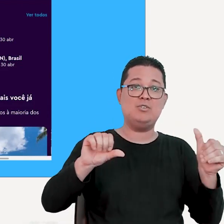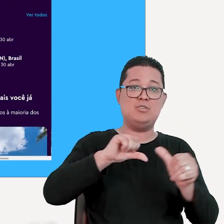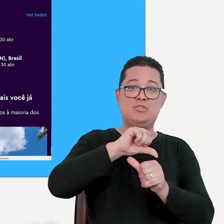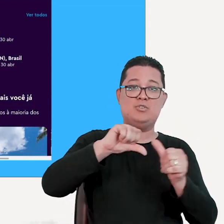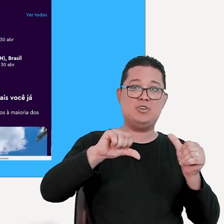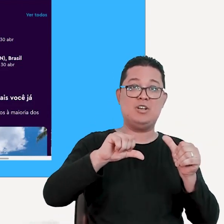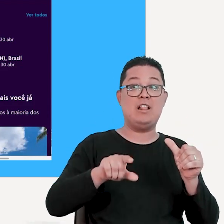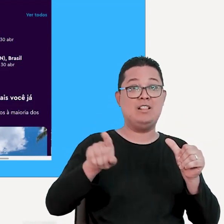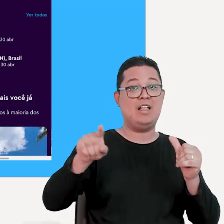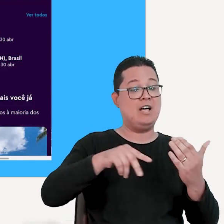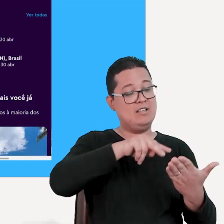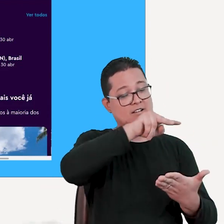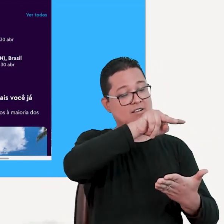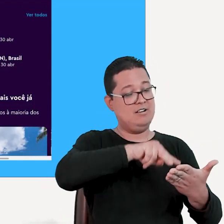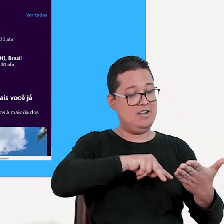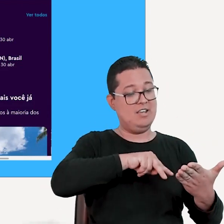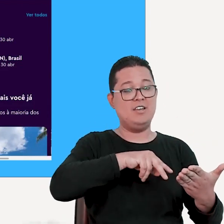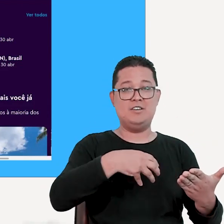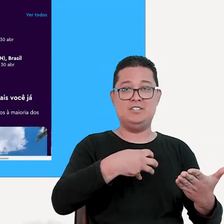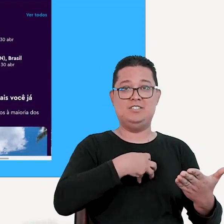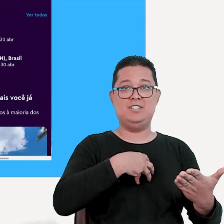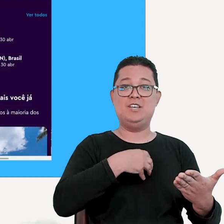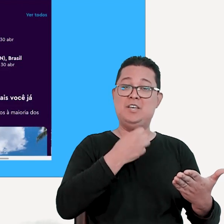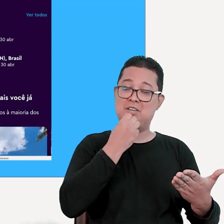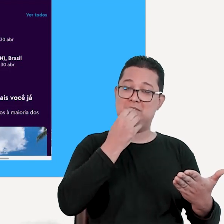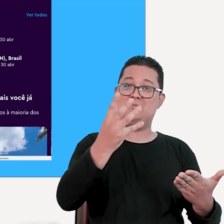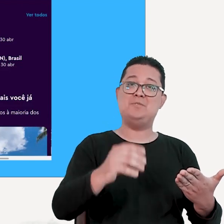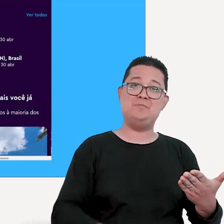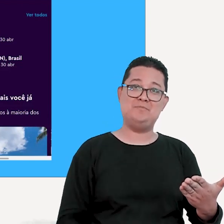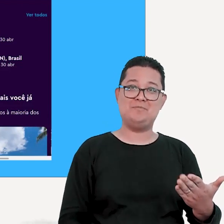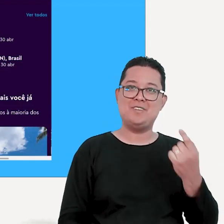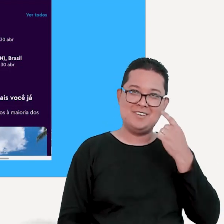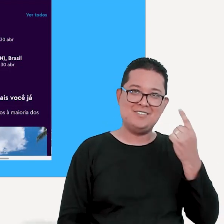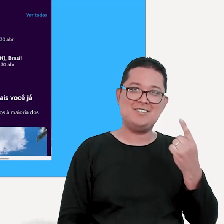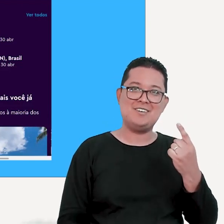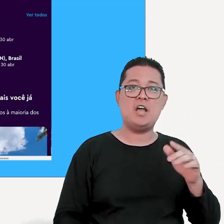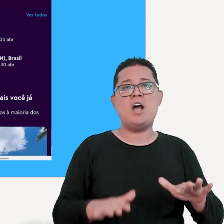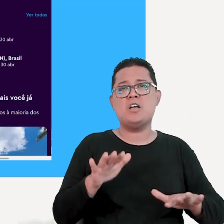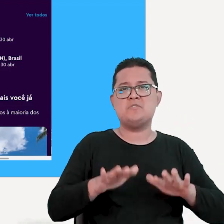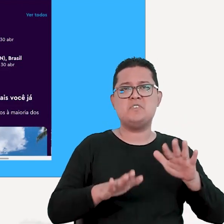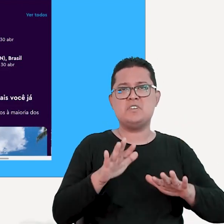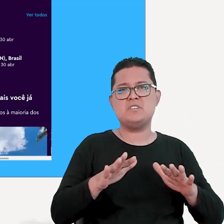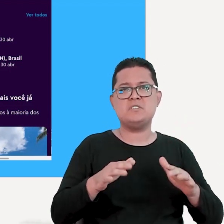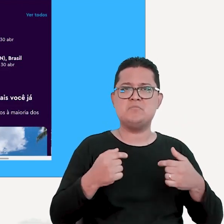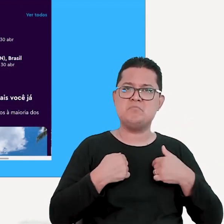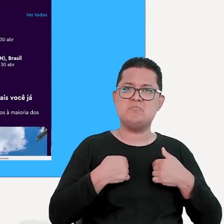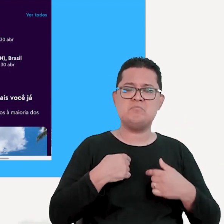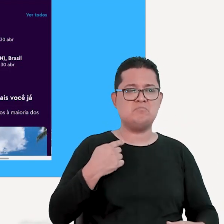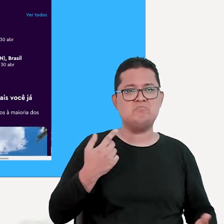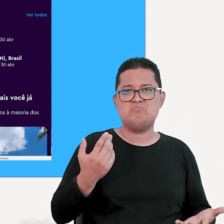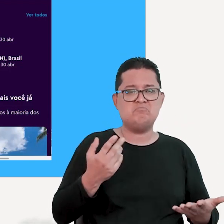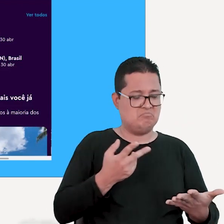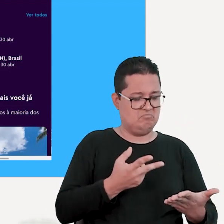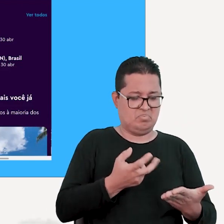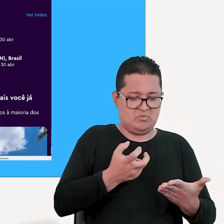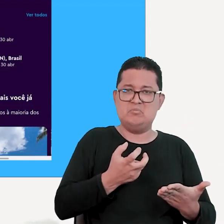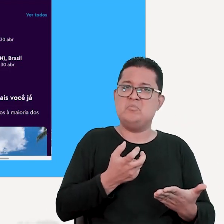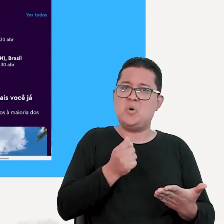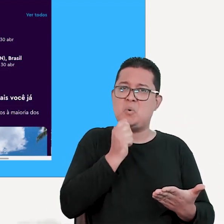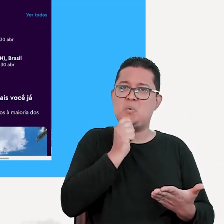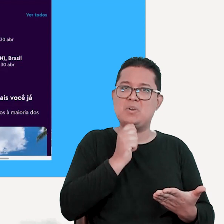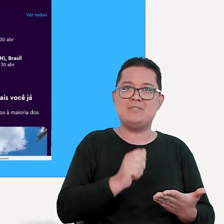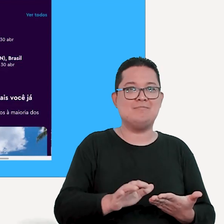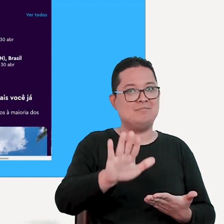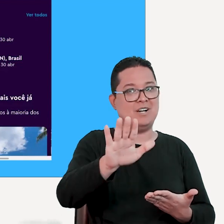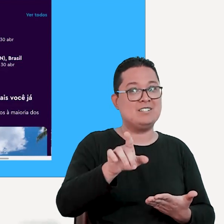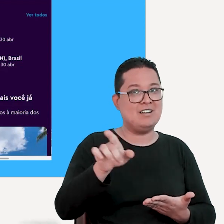é esse tipo de impacto que a gente quer gerar, né? Para a gente pode ser, entre aspas, algo pequeno, mas para quem está lendo pode ser um